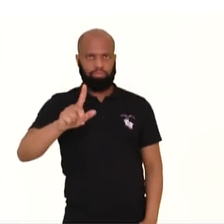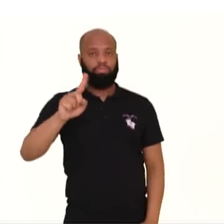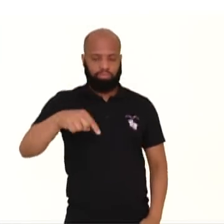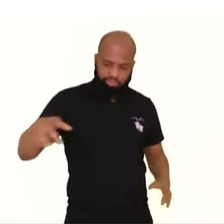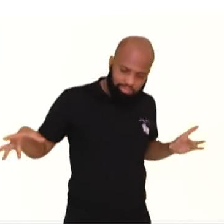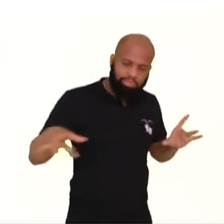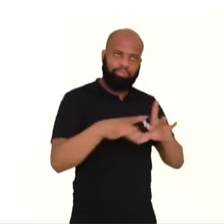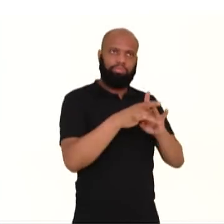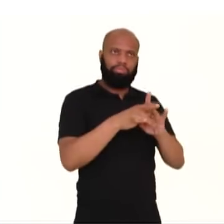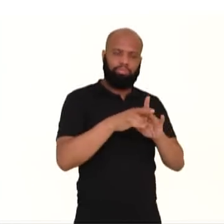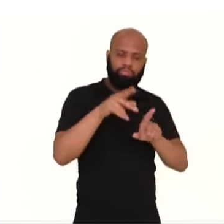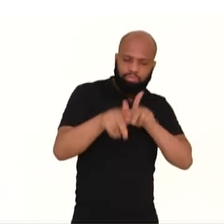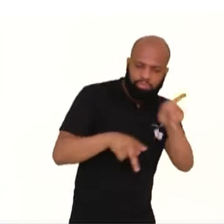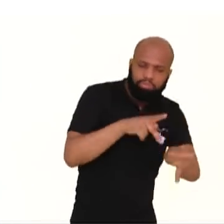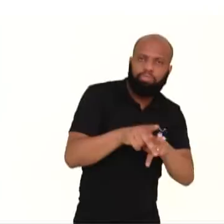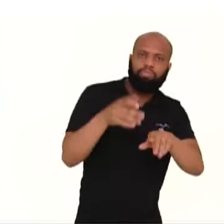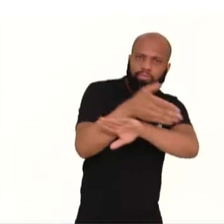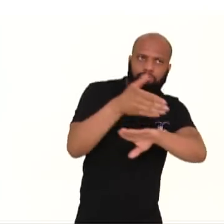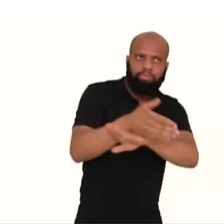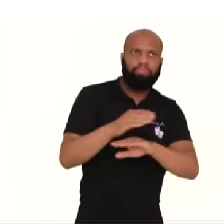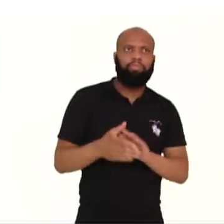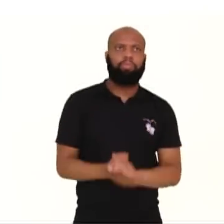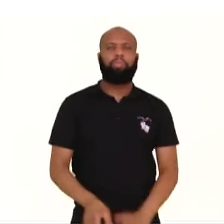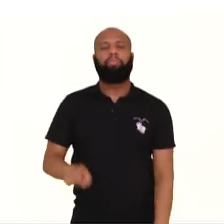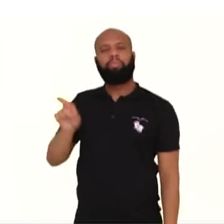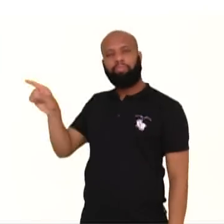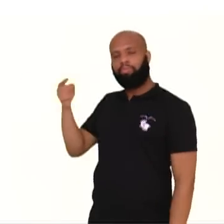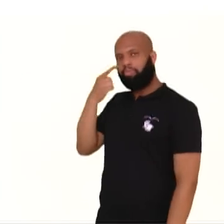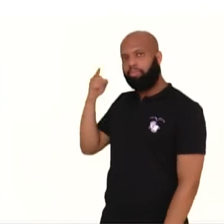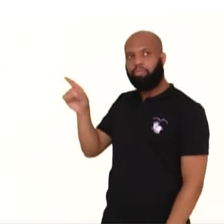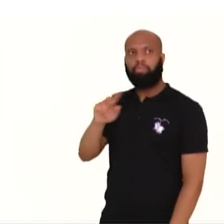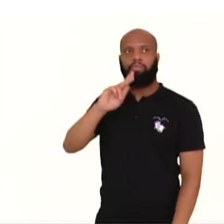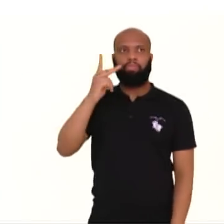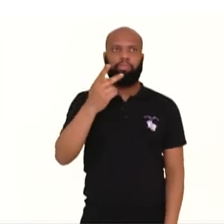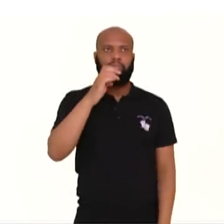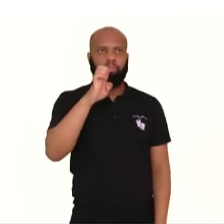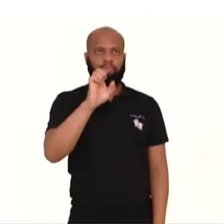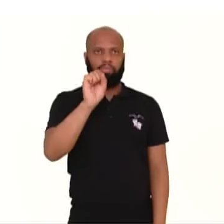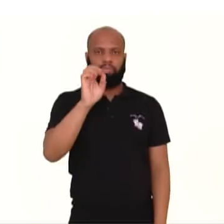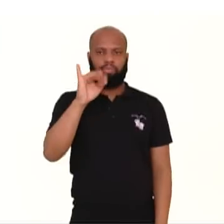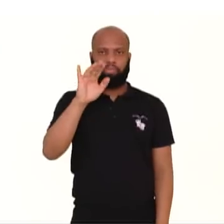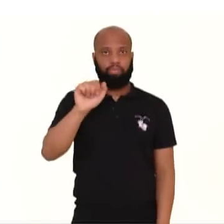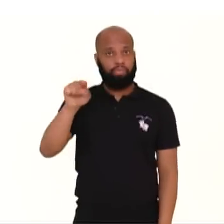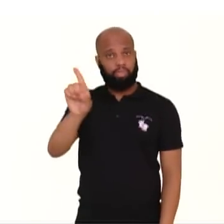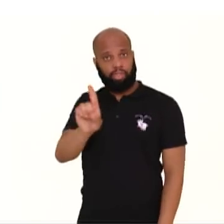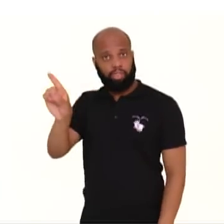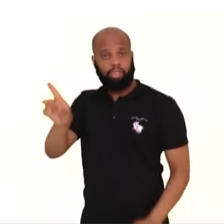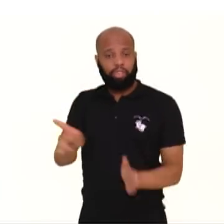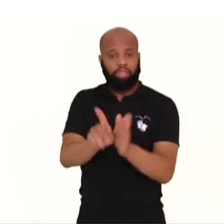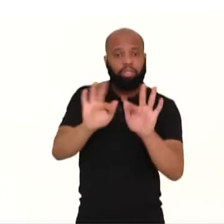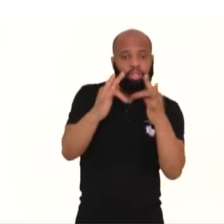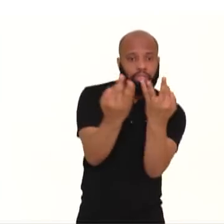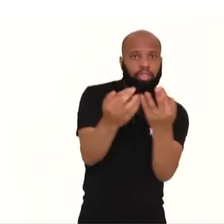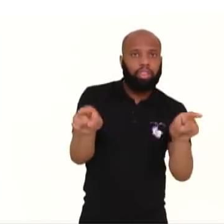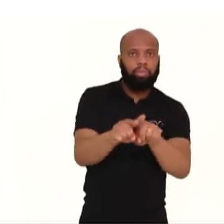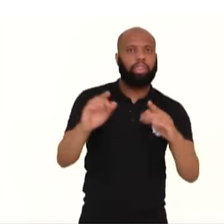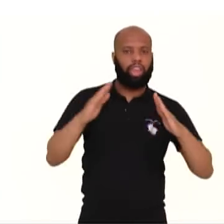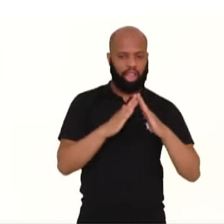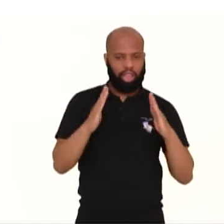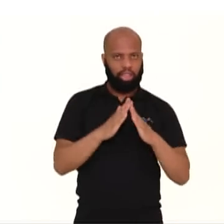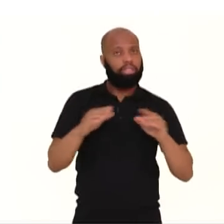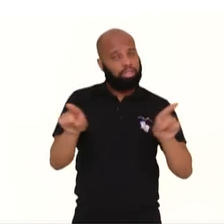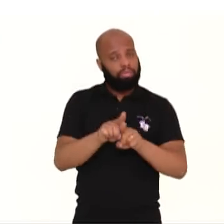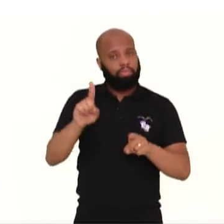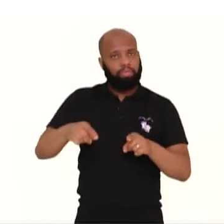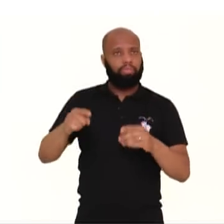pessoal e do público. Héstia, a deusa do lar da família, era também a deusa da cidade. Veja